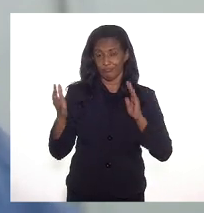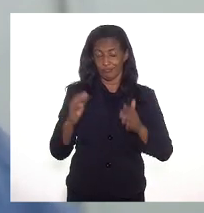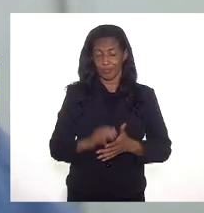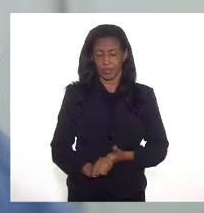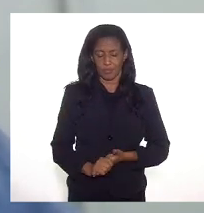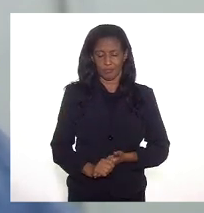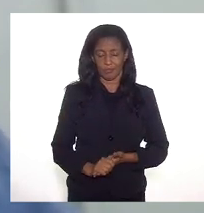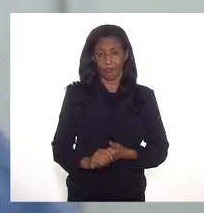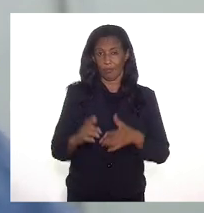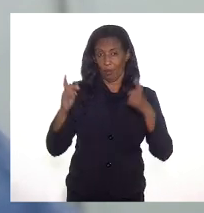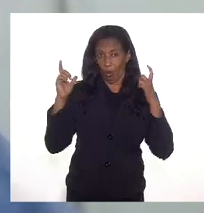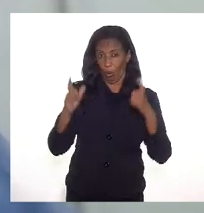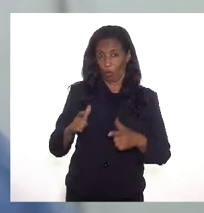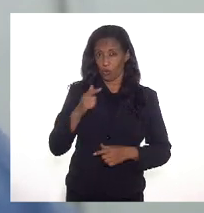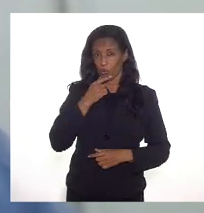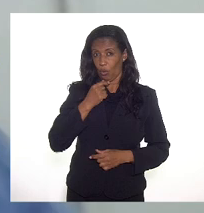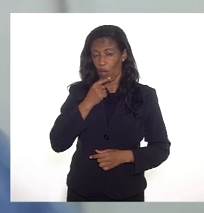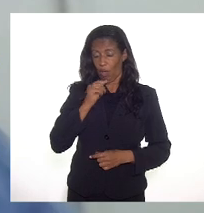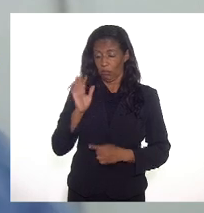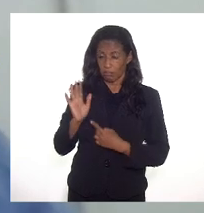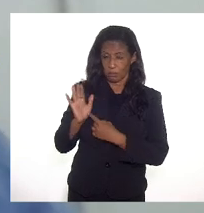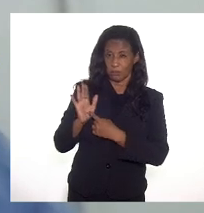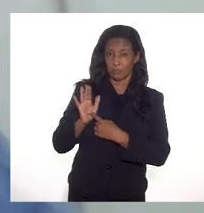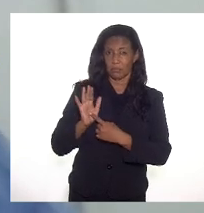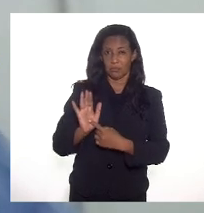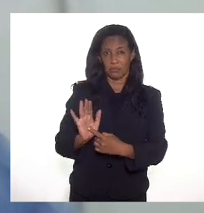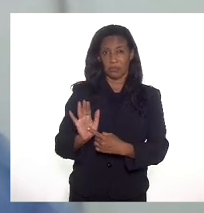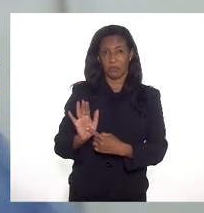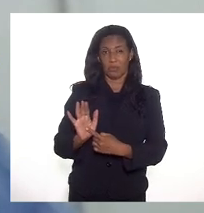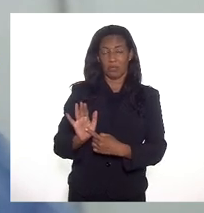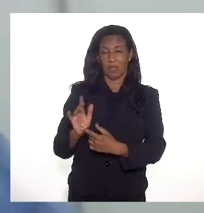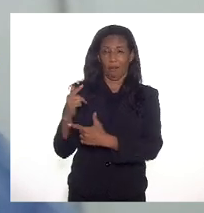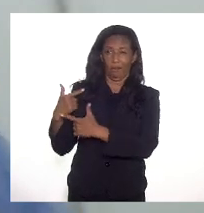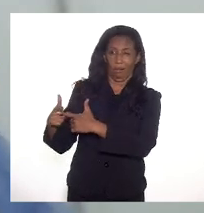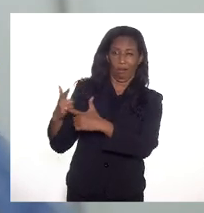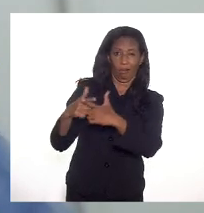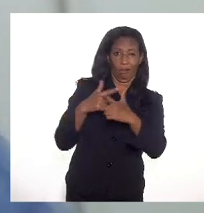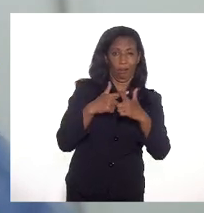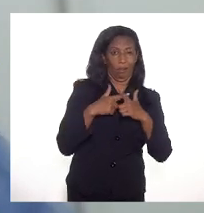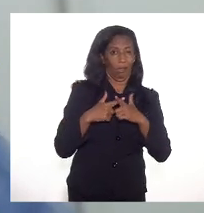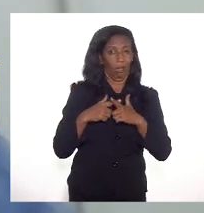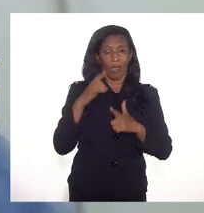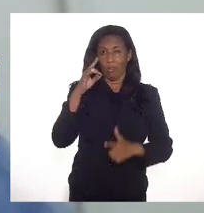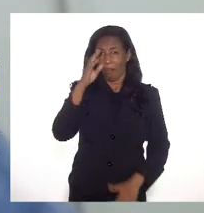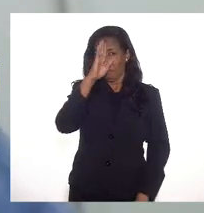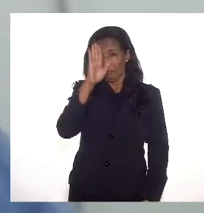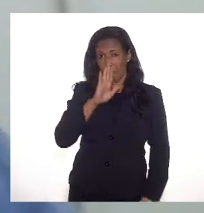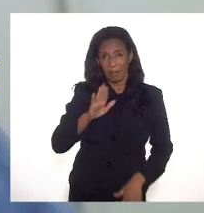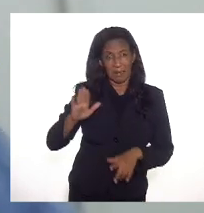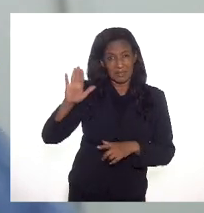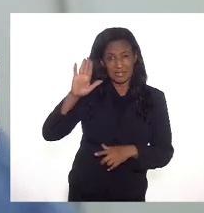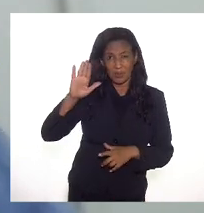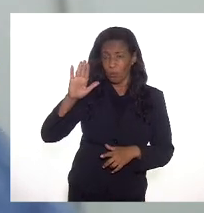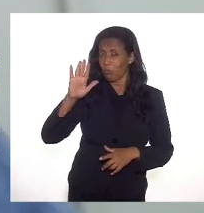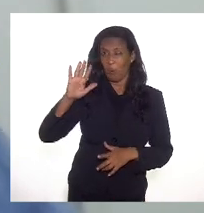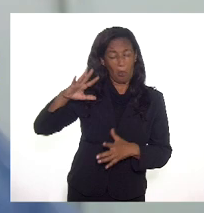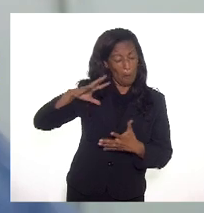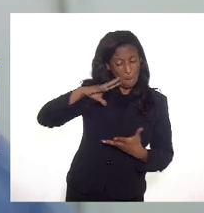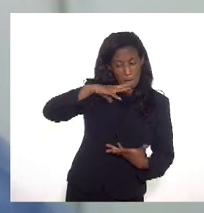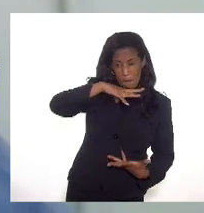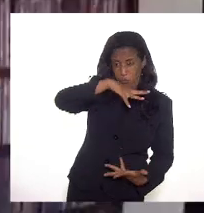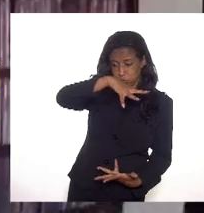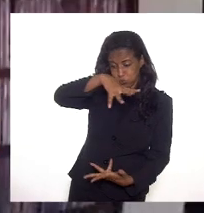onde ele mostra o descrédito que existe, não é no Brasil só, não, no mundo